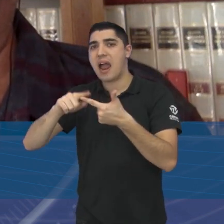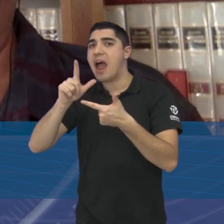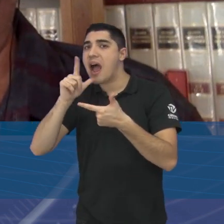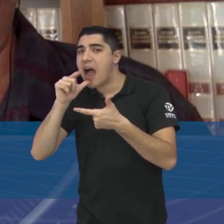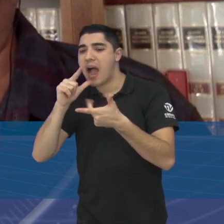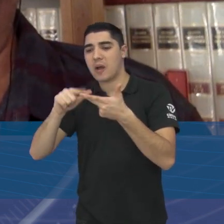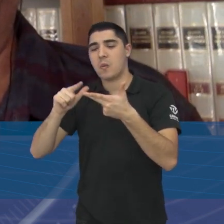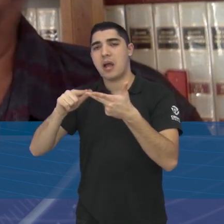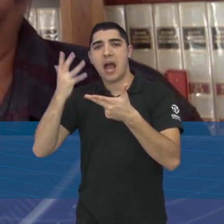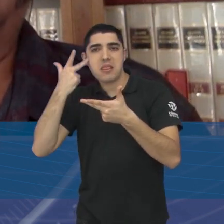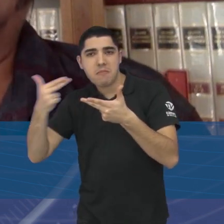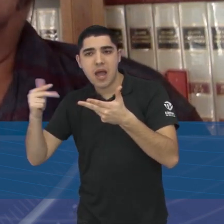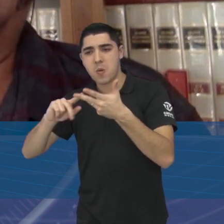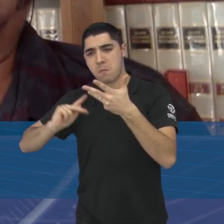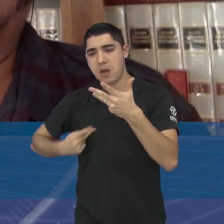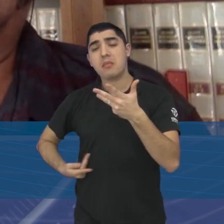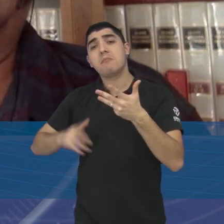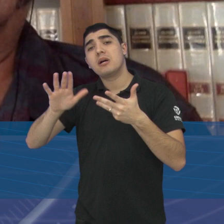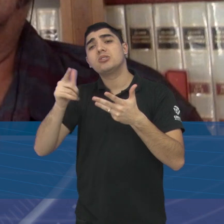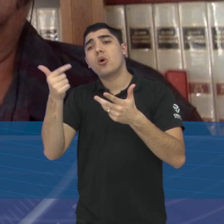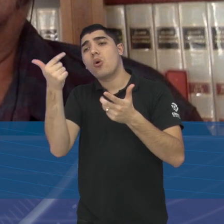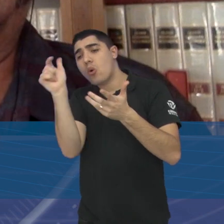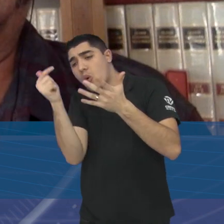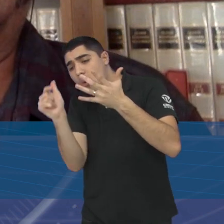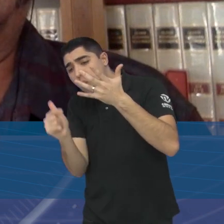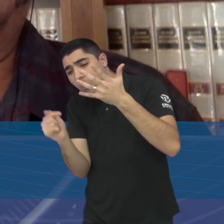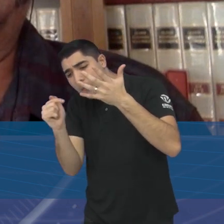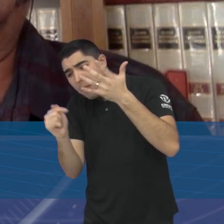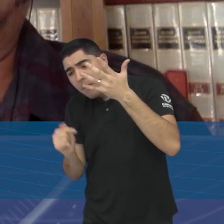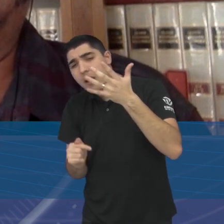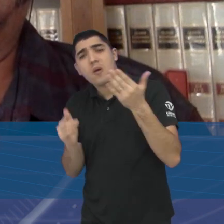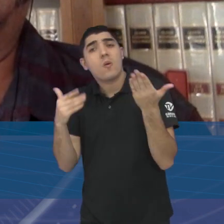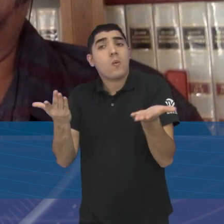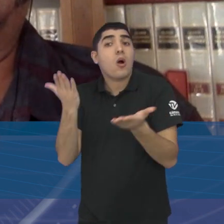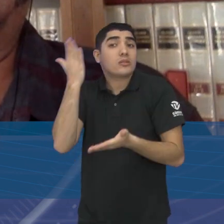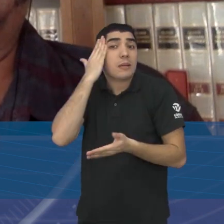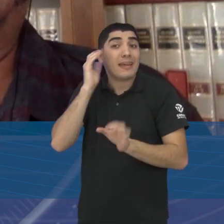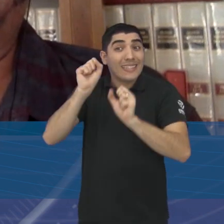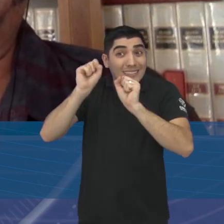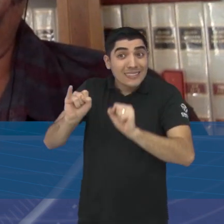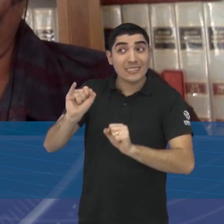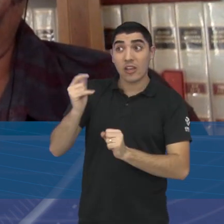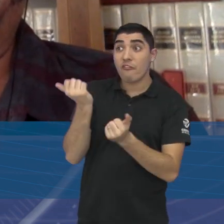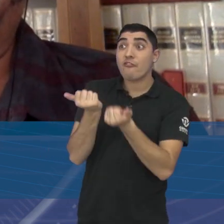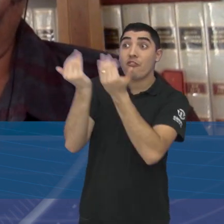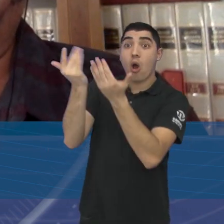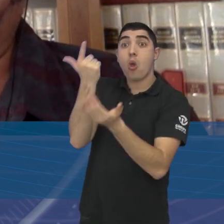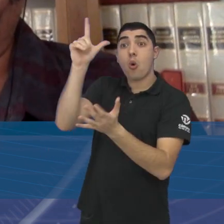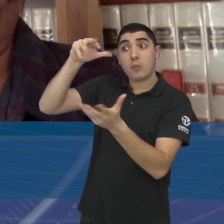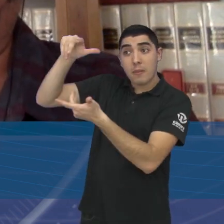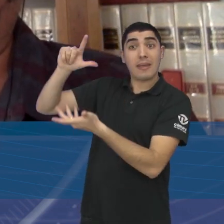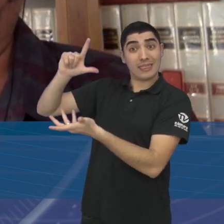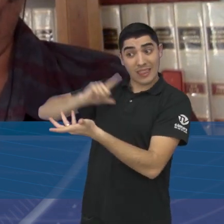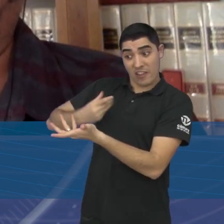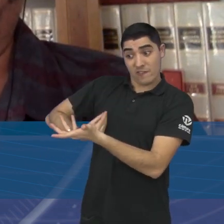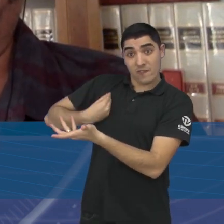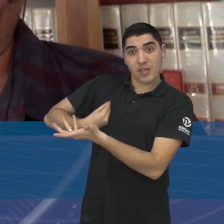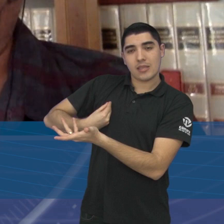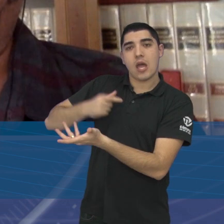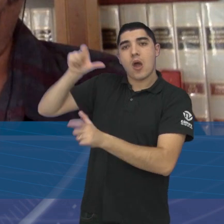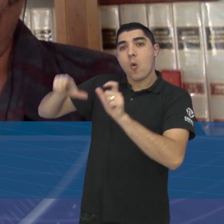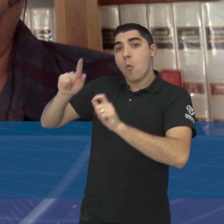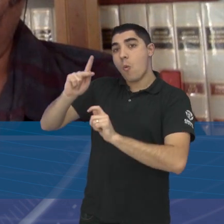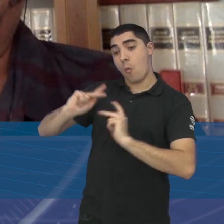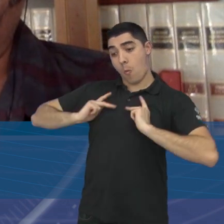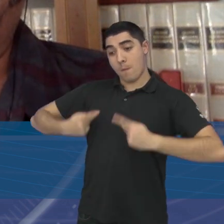de oxigênio, da água. Quais seriam os outros? Quais seriam esses pré-requisitos para que a gente consiga ter